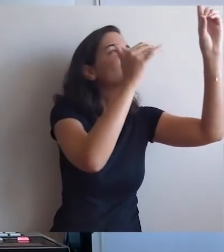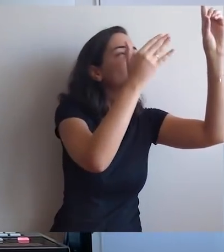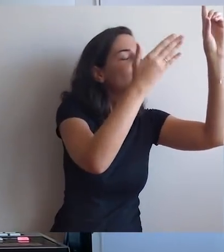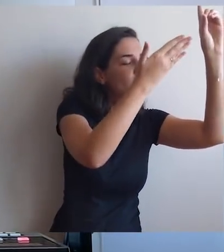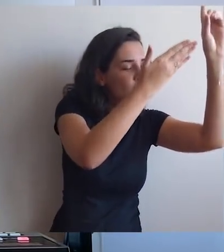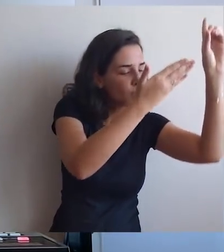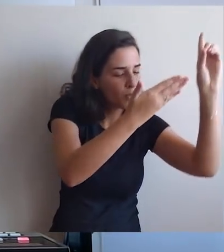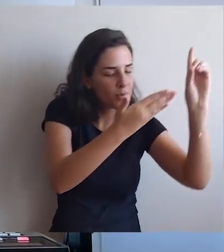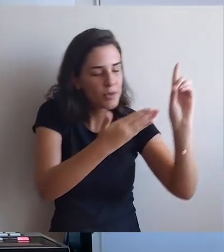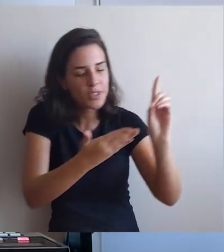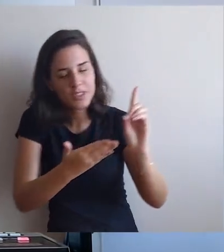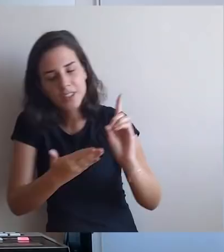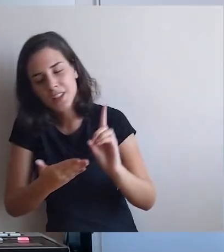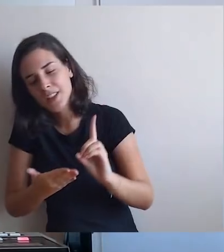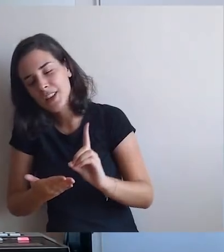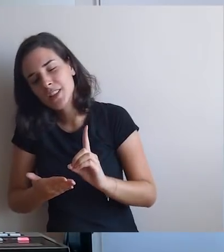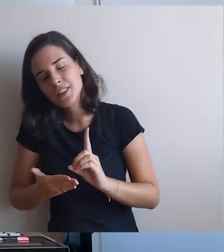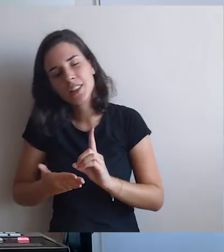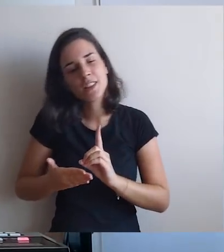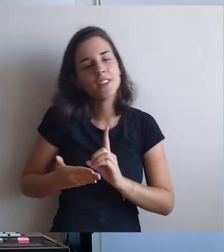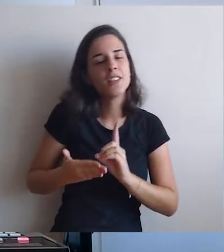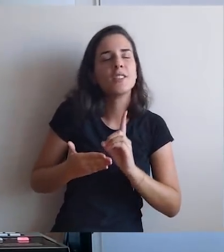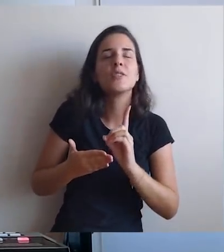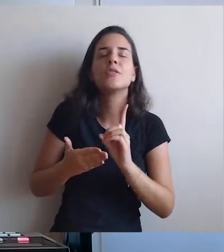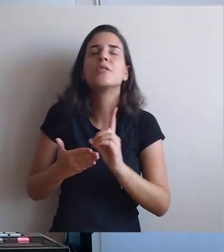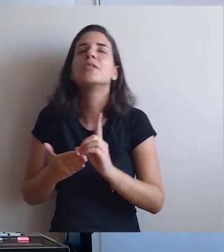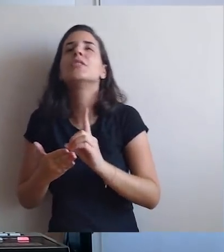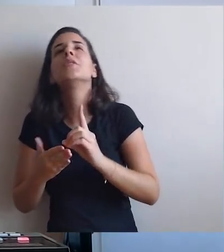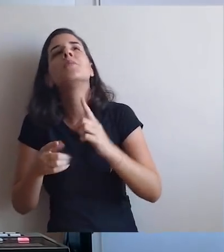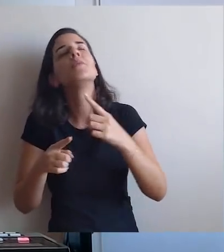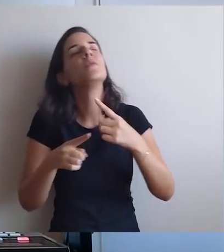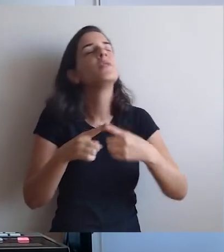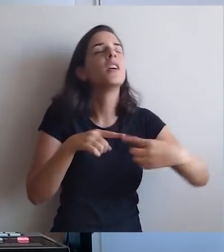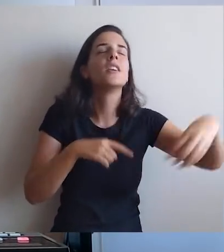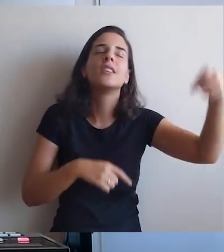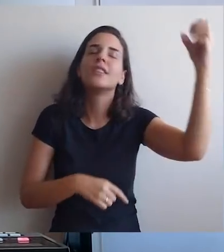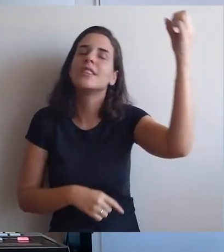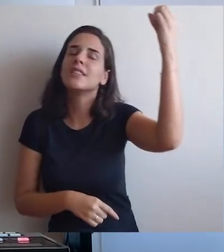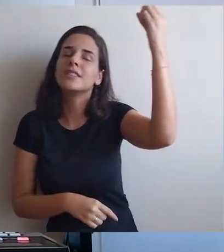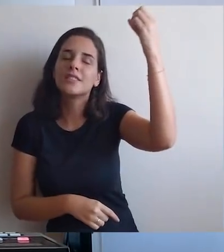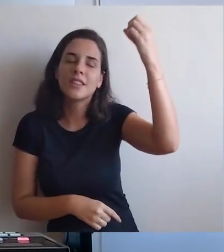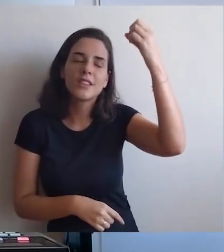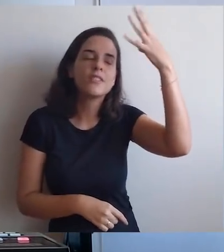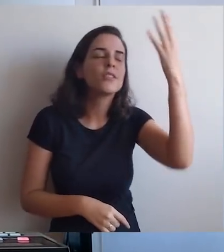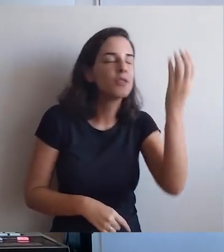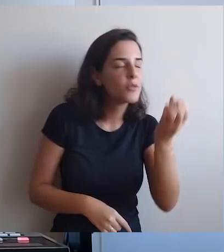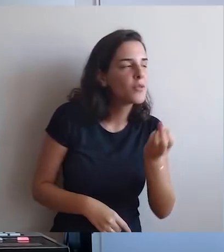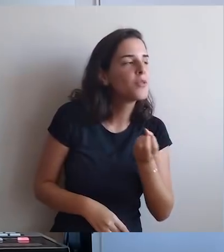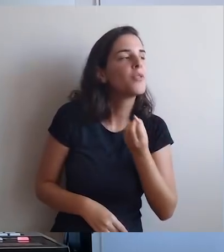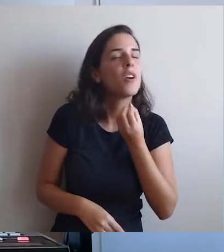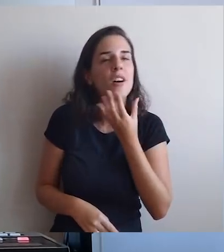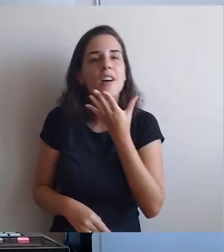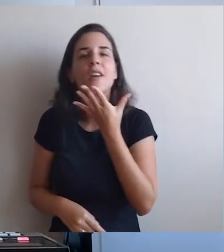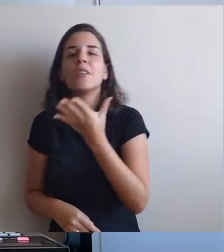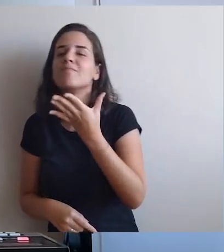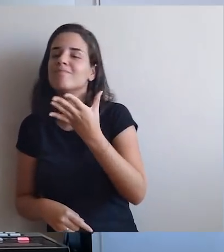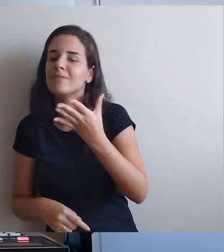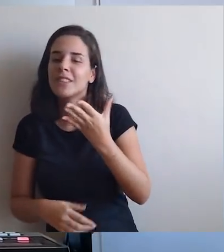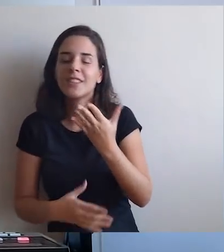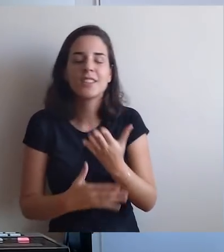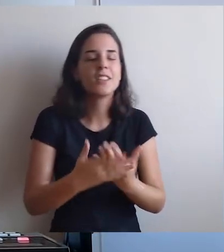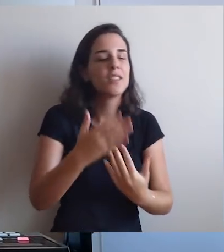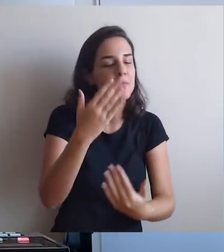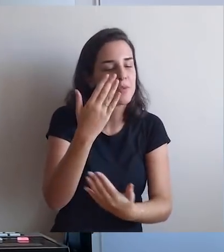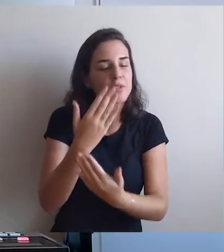e clamarmos a Ti, Tu virás até nós com Tua graça